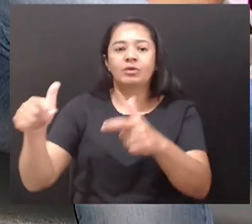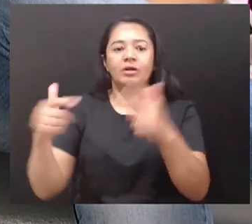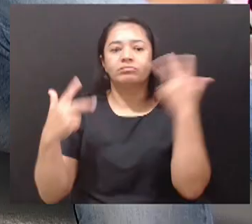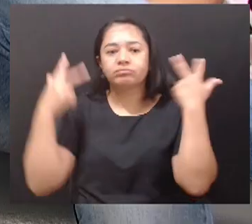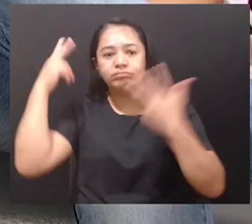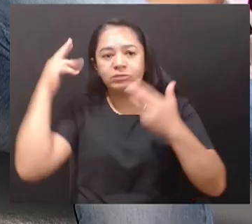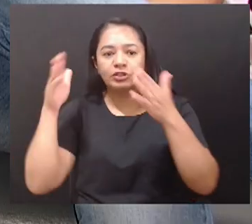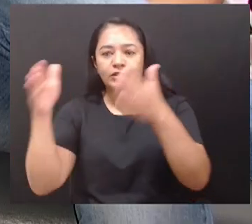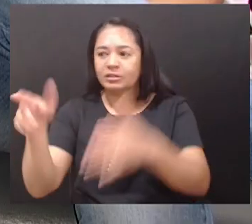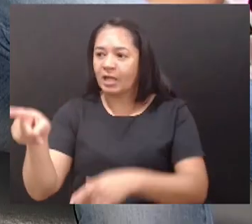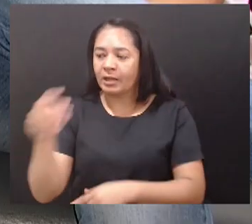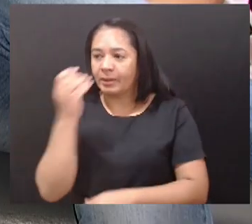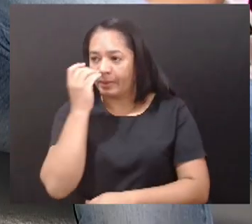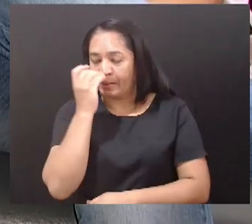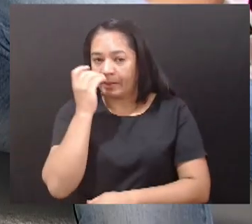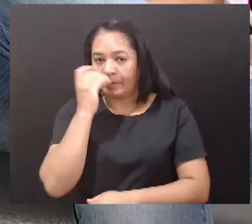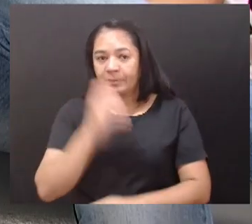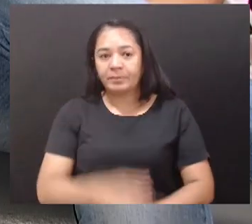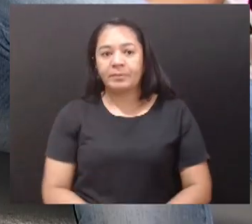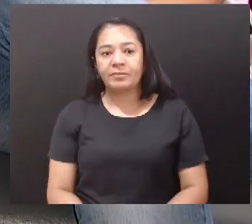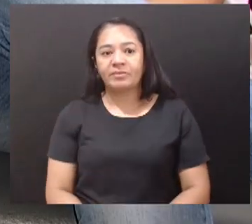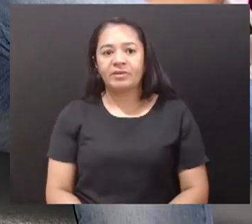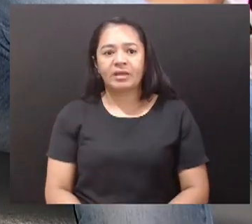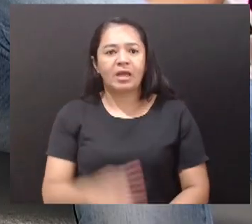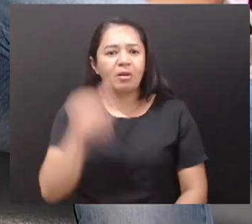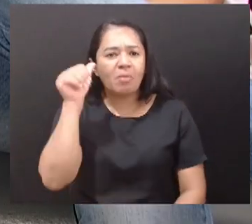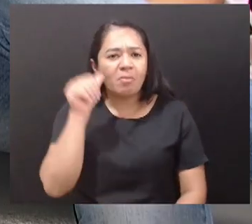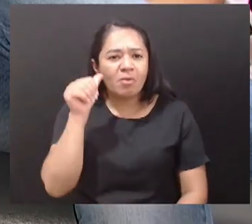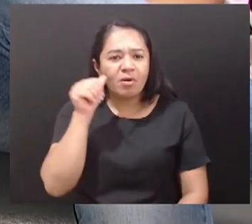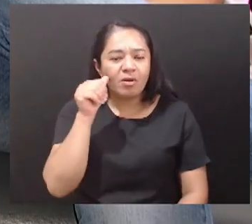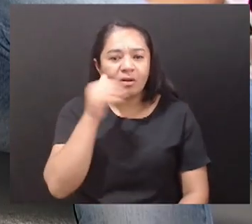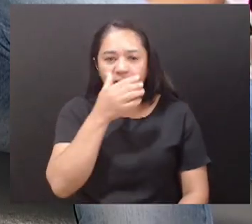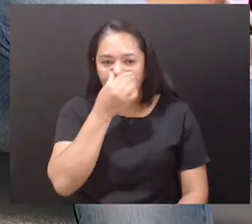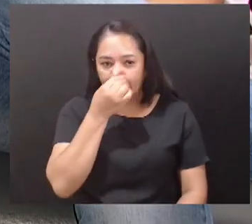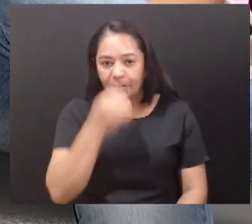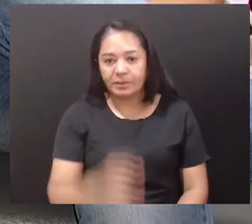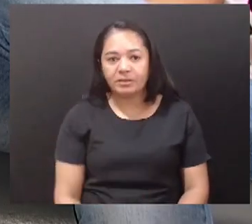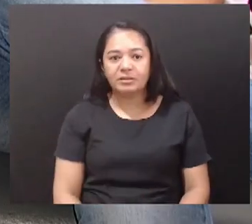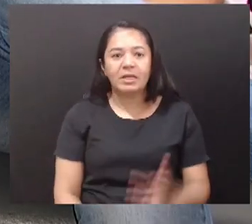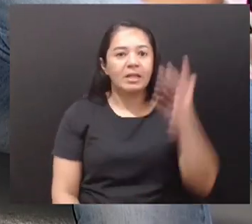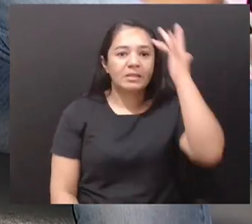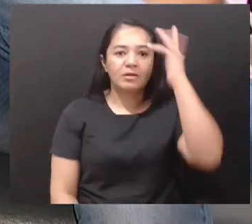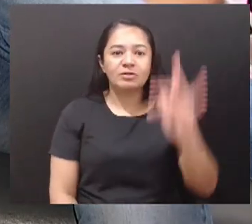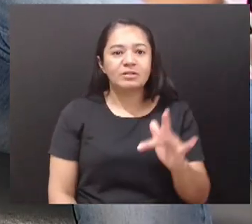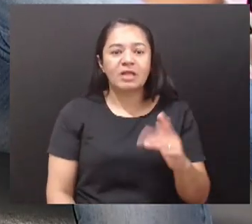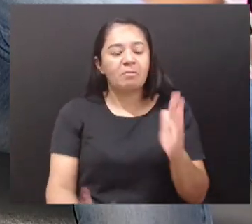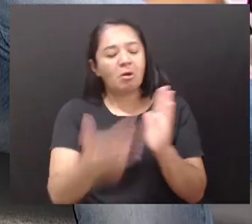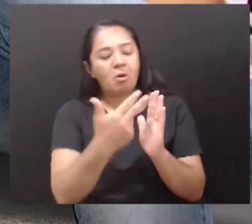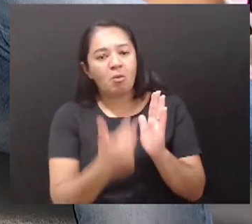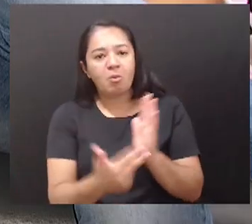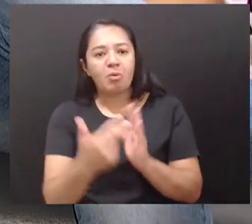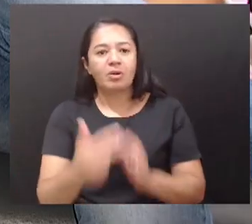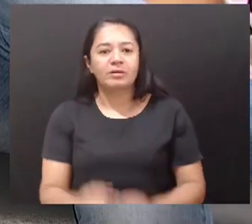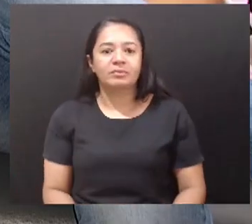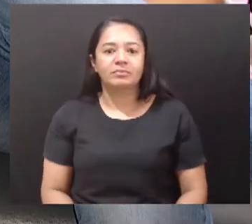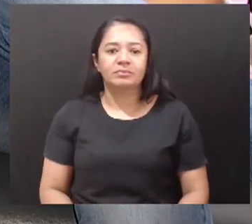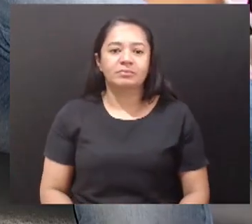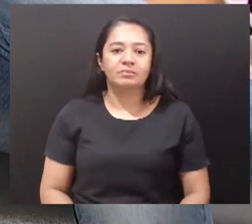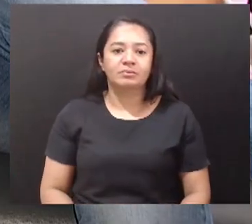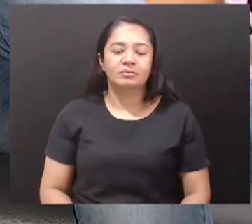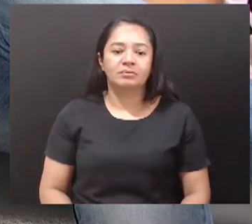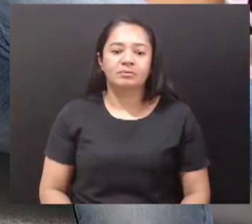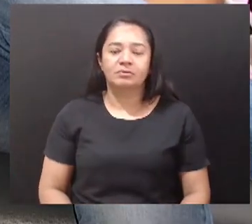eles viram que era uma cabeleireira e que ela não sabia fazer uns desenhos freestyle. Aí eles falaram assim, não leva mal não, mas a